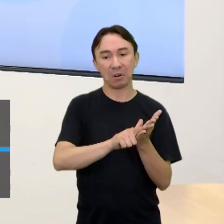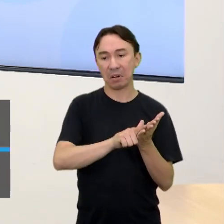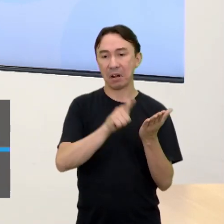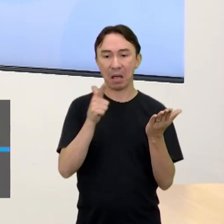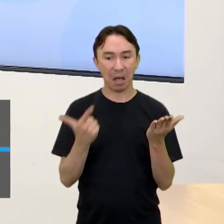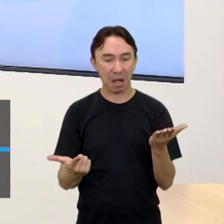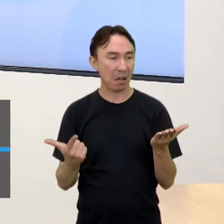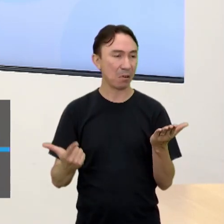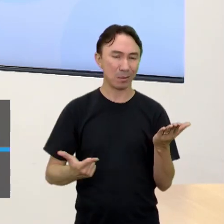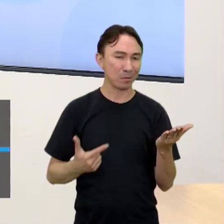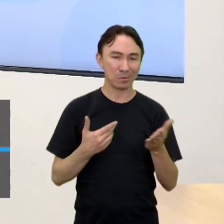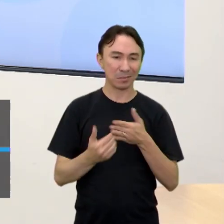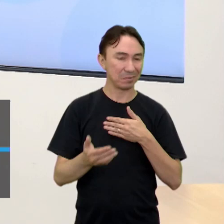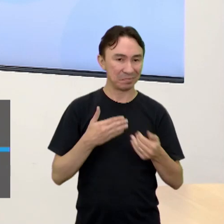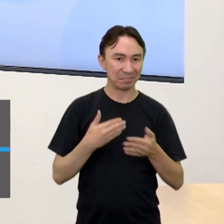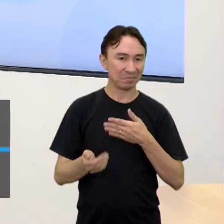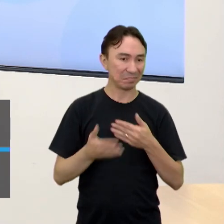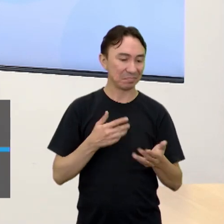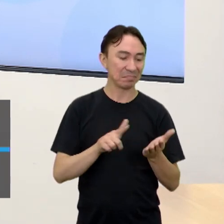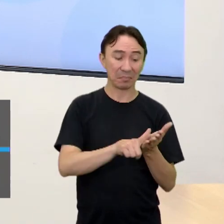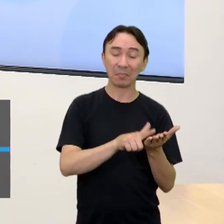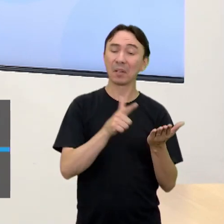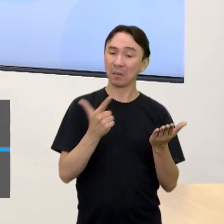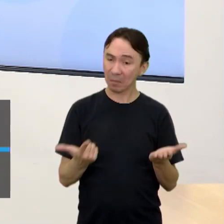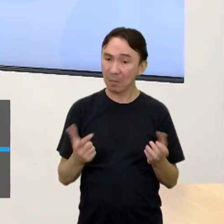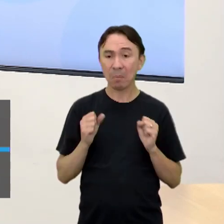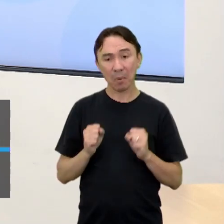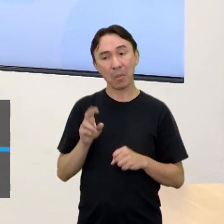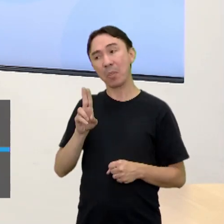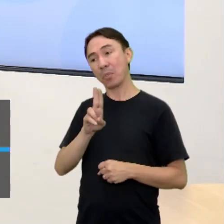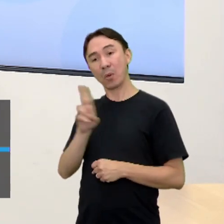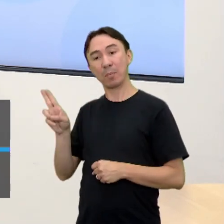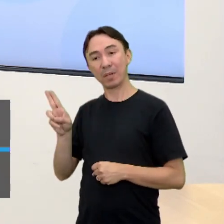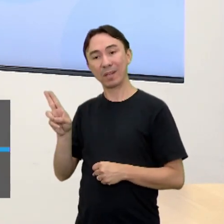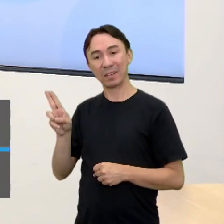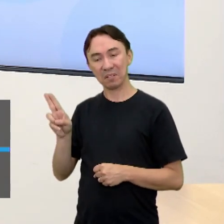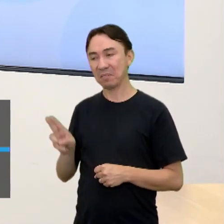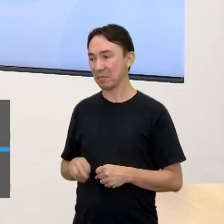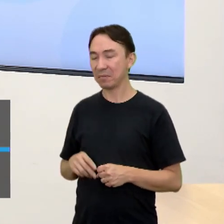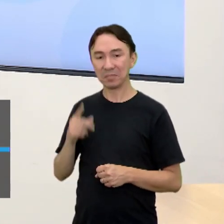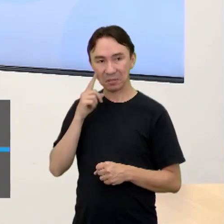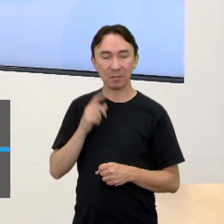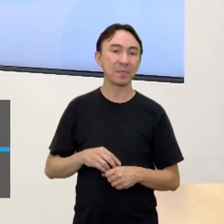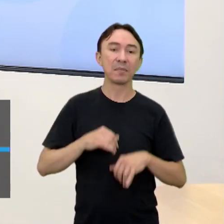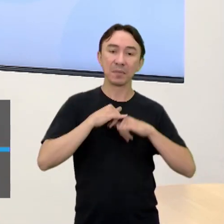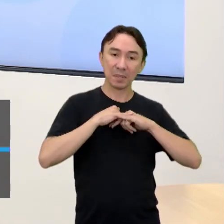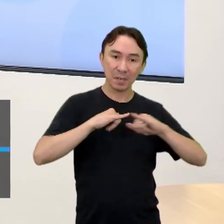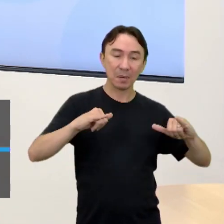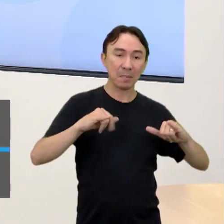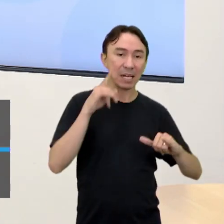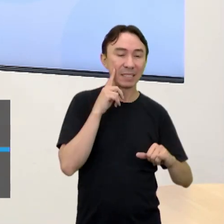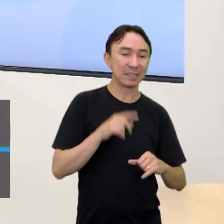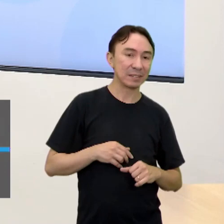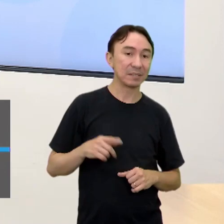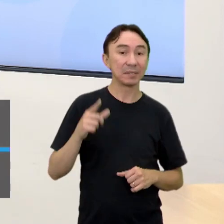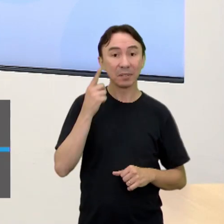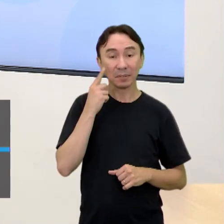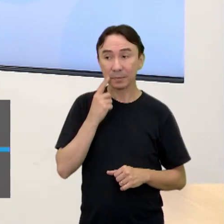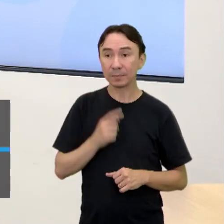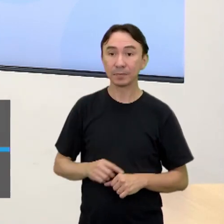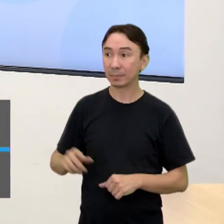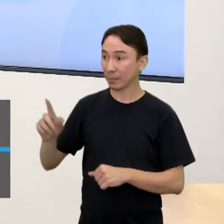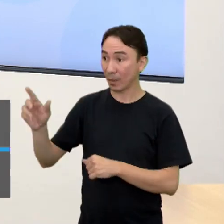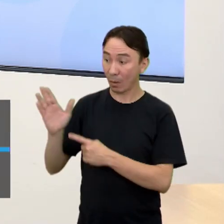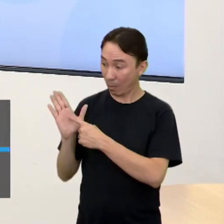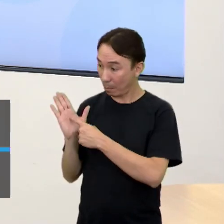Jornal o Globo. Eu falei brincando no WhatsApp, posso citar esses nomes aqui, mas eu não posso pegar e reproduzi-los de maneira, olha, tá aqui, porque eu tenho